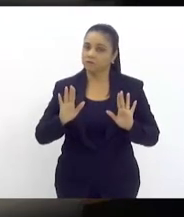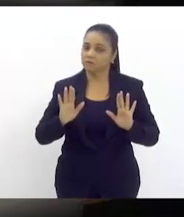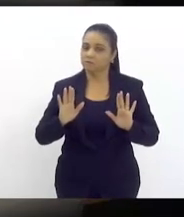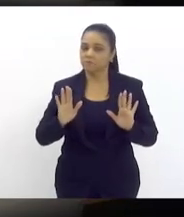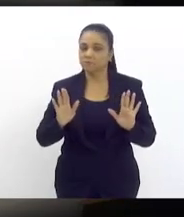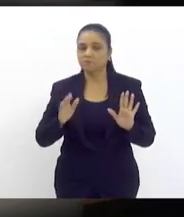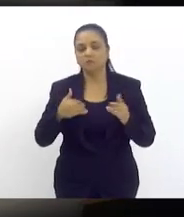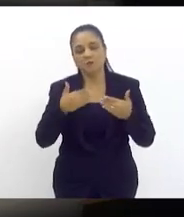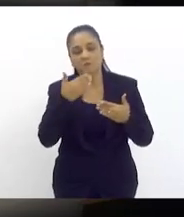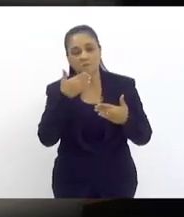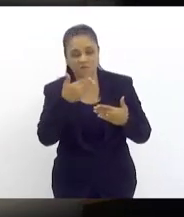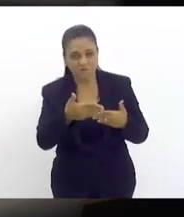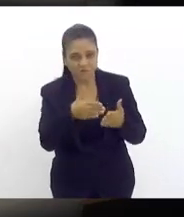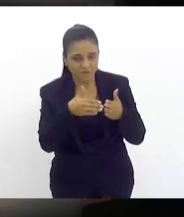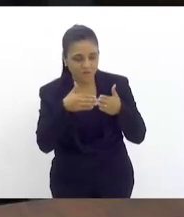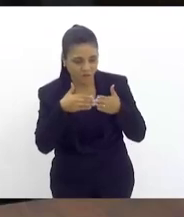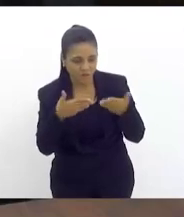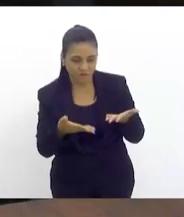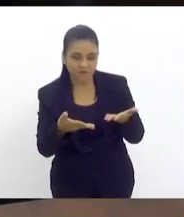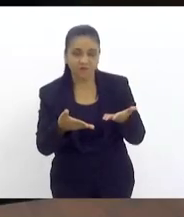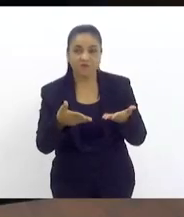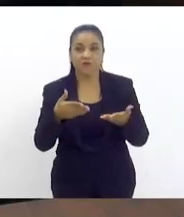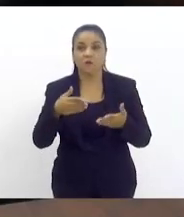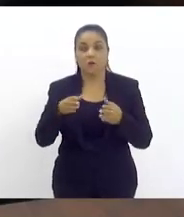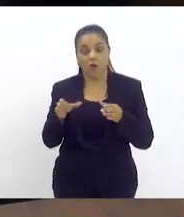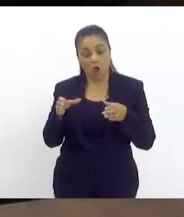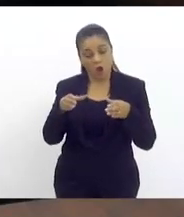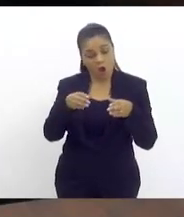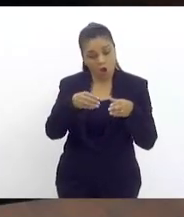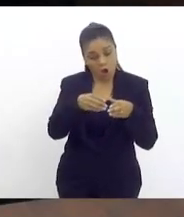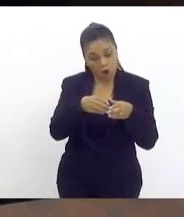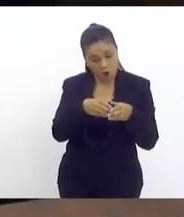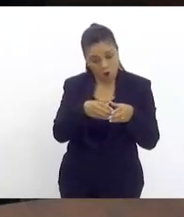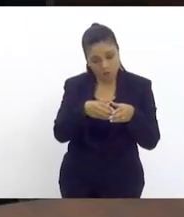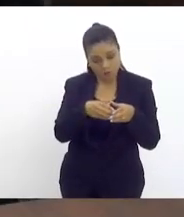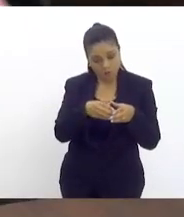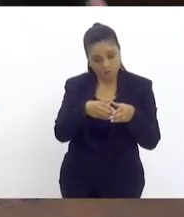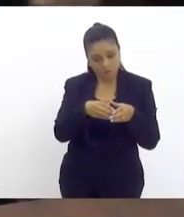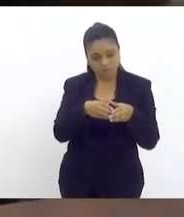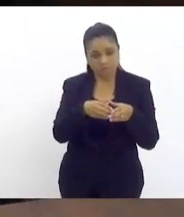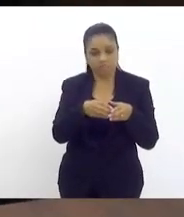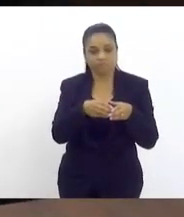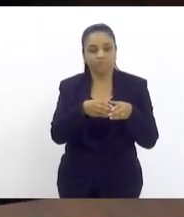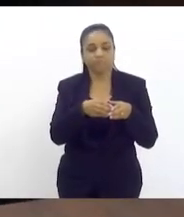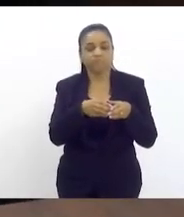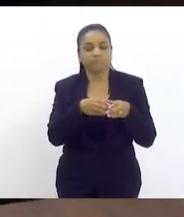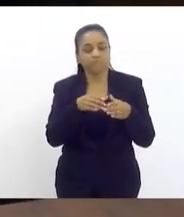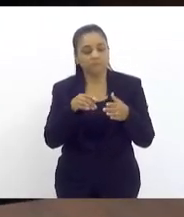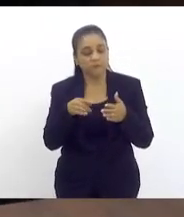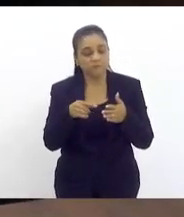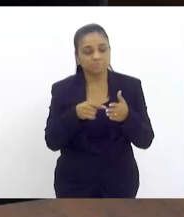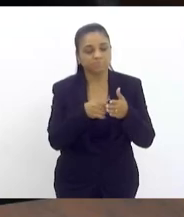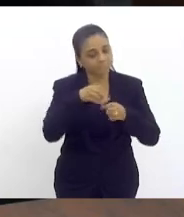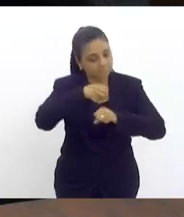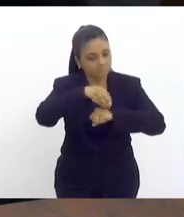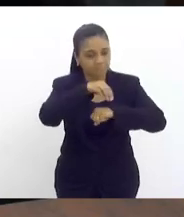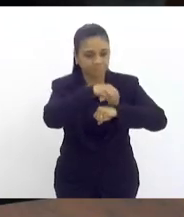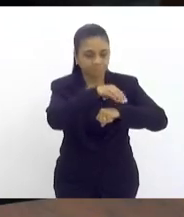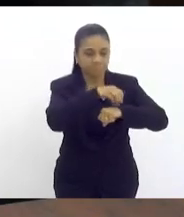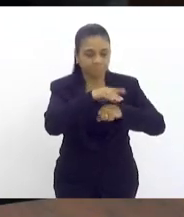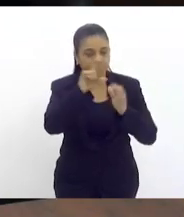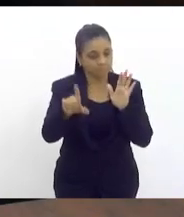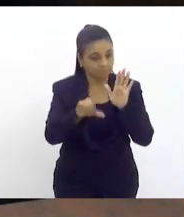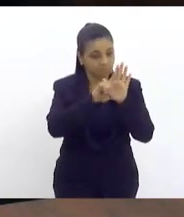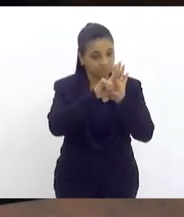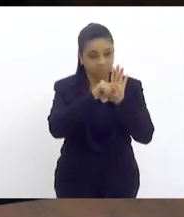Por favor, deputado Jorge. A comissão de indicações legislativas é que tem a responsabilidade de fazer